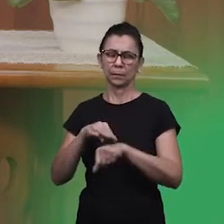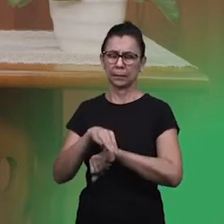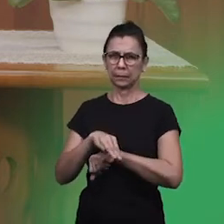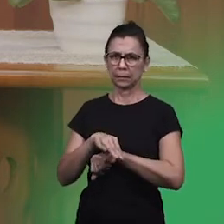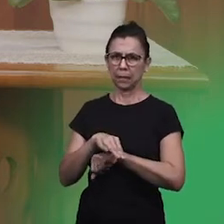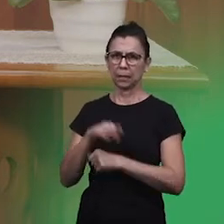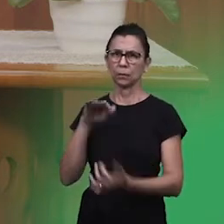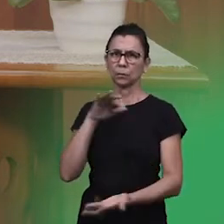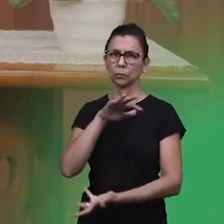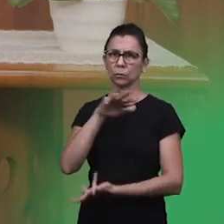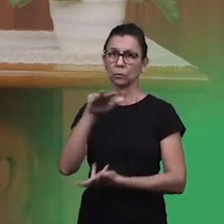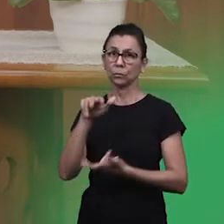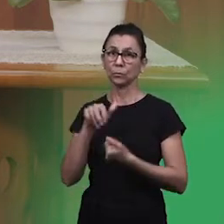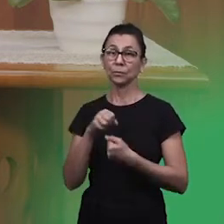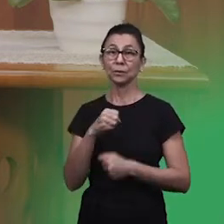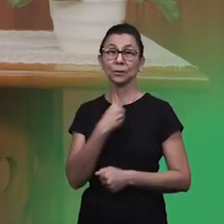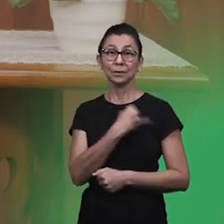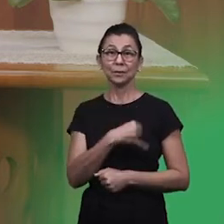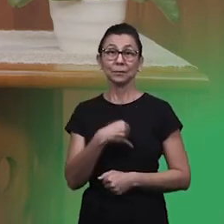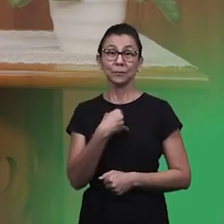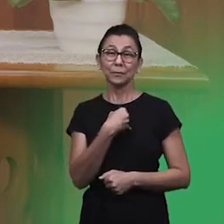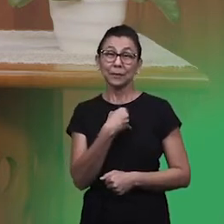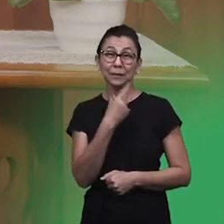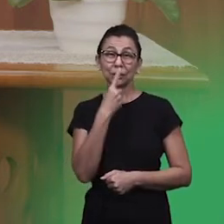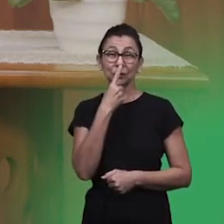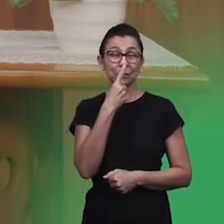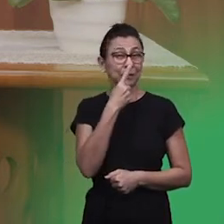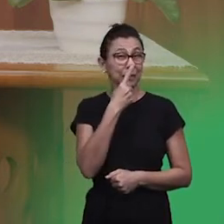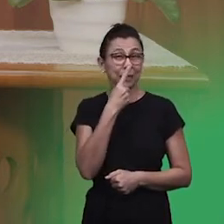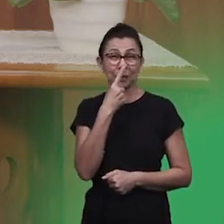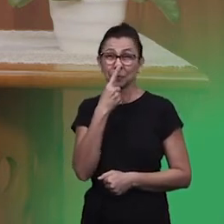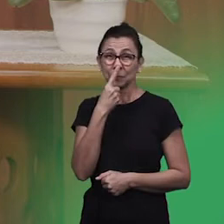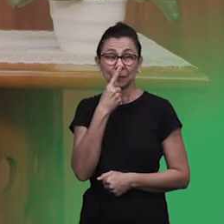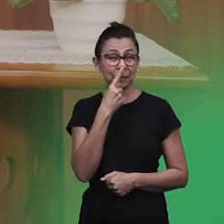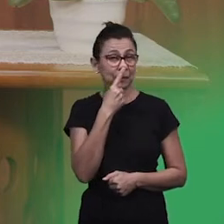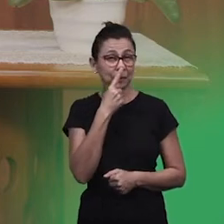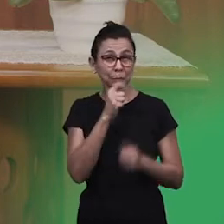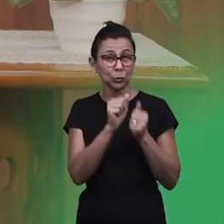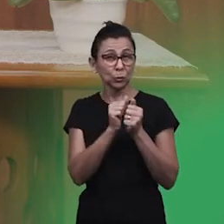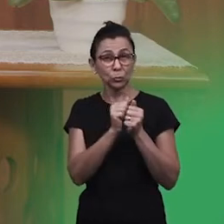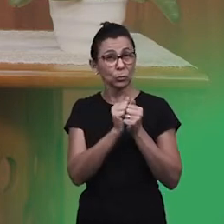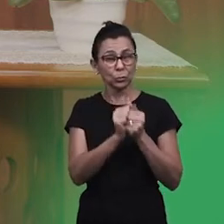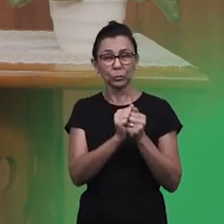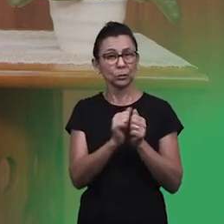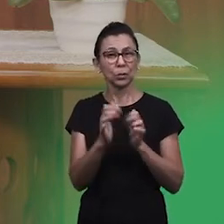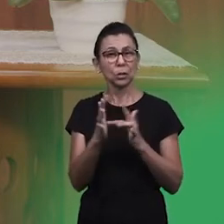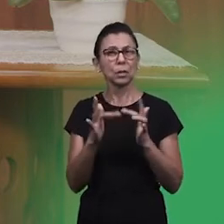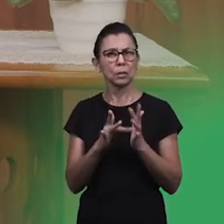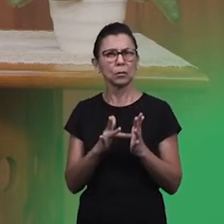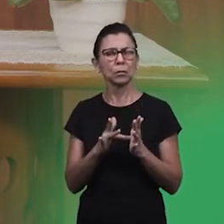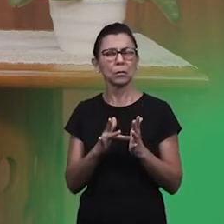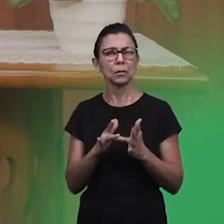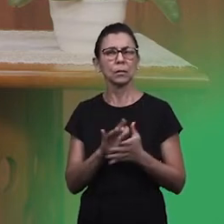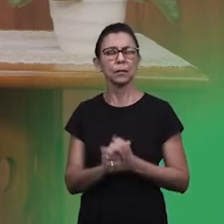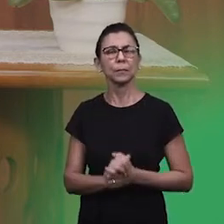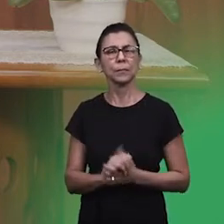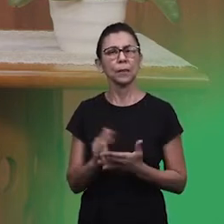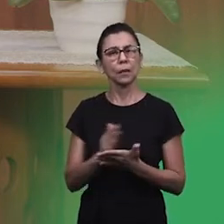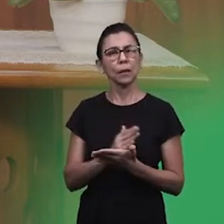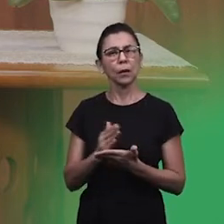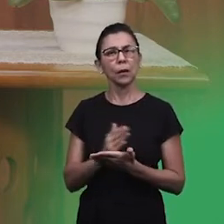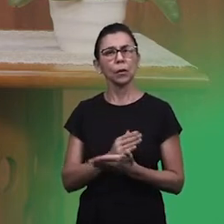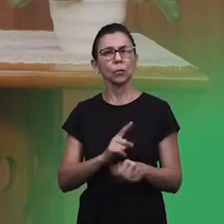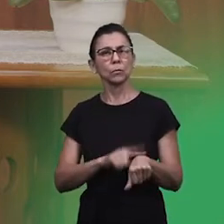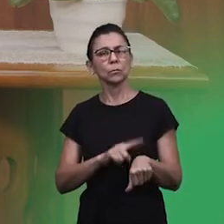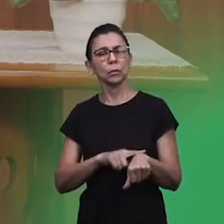João foi um dos apóstolos que esteve sempre mais perto de Jesus, mais próximo dele. Inclusive, em determinadas situações em que os discípulos